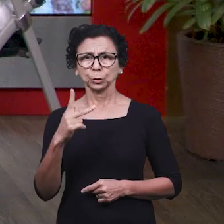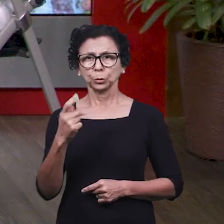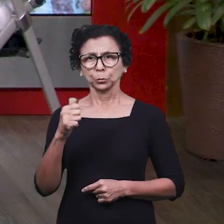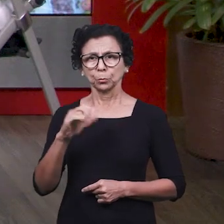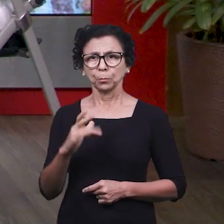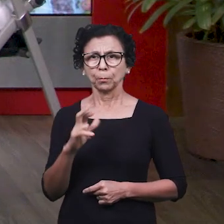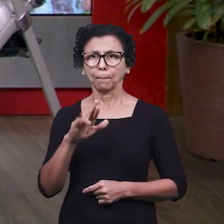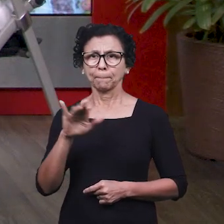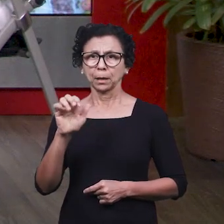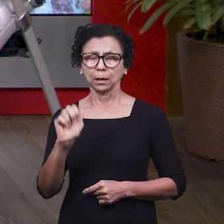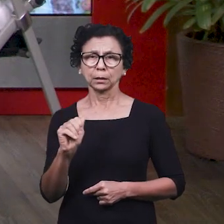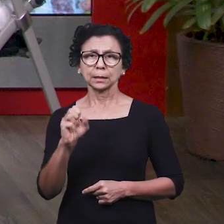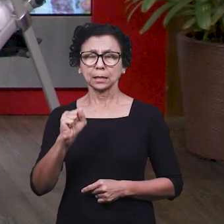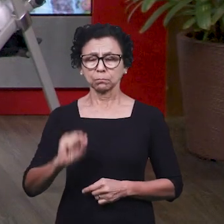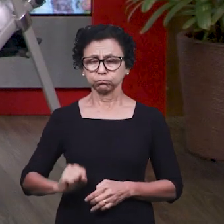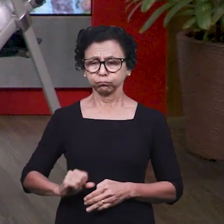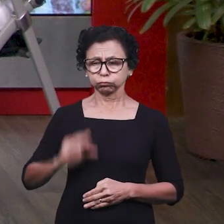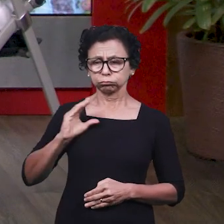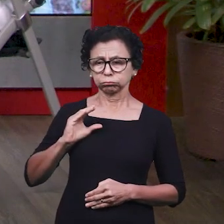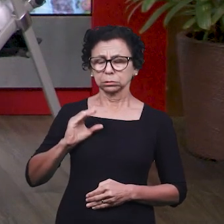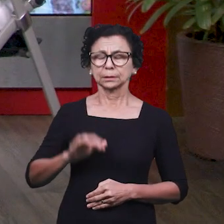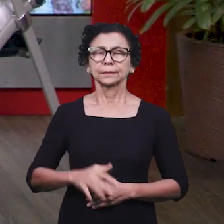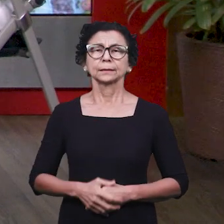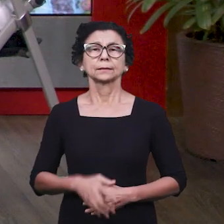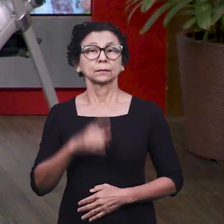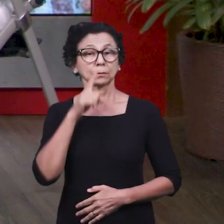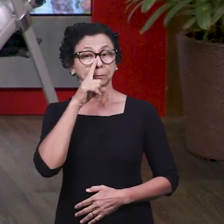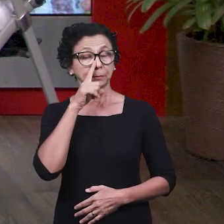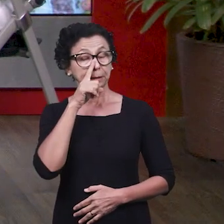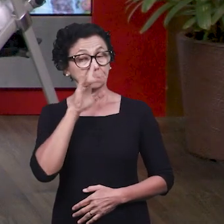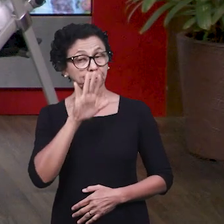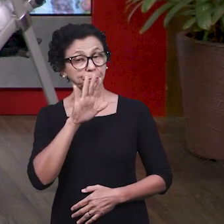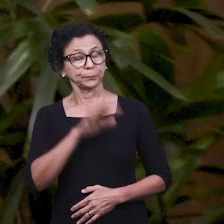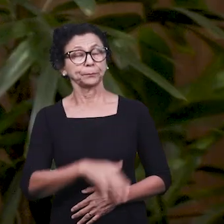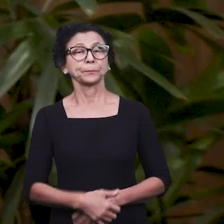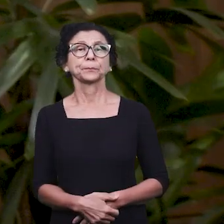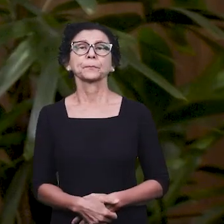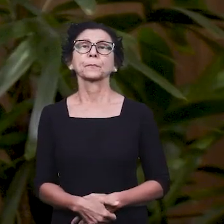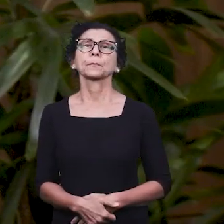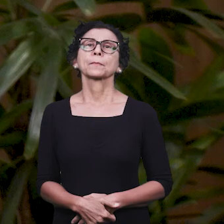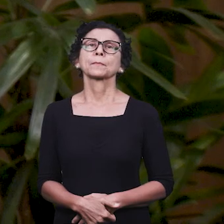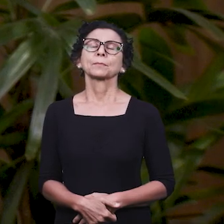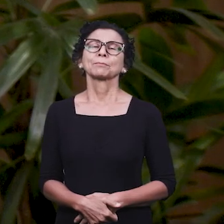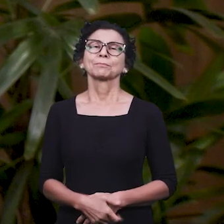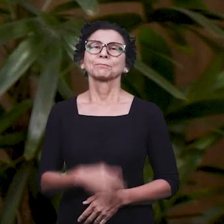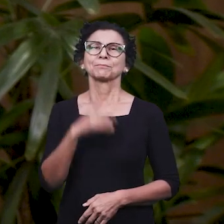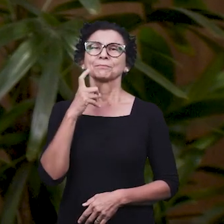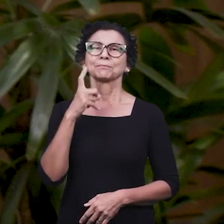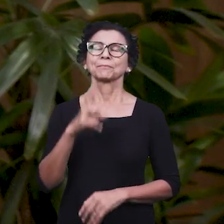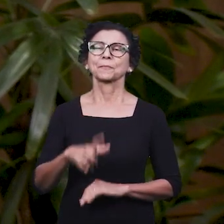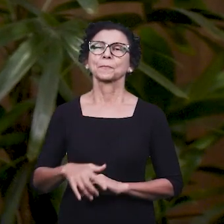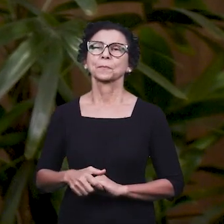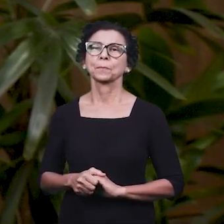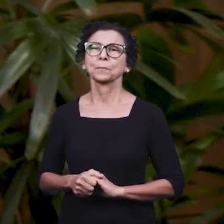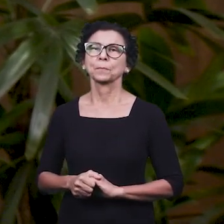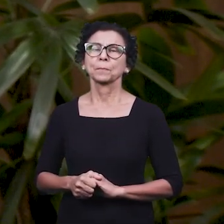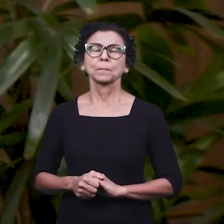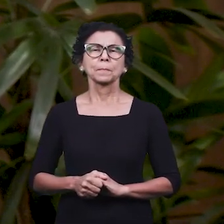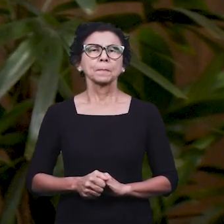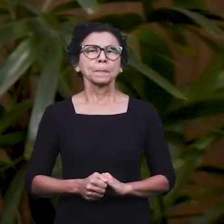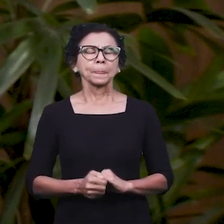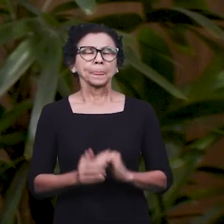é uma atenção e um cuidado maior nesse período que a mulher precisa ter. Muito interessante, Larissa. Mas esse grupo